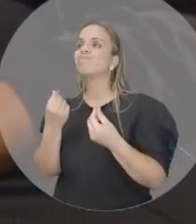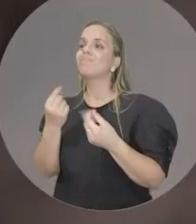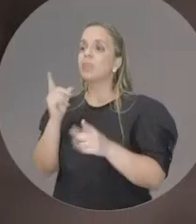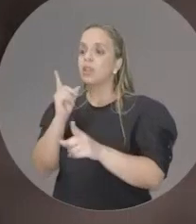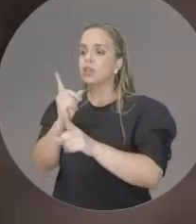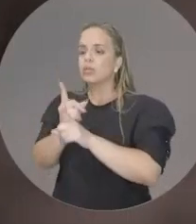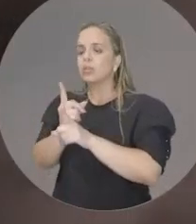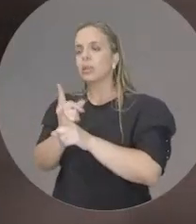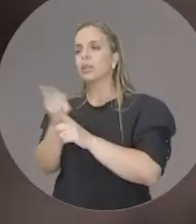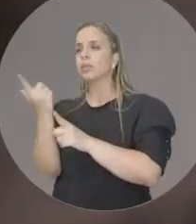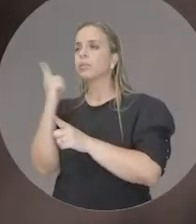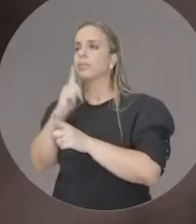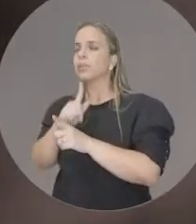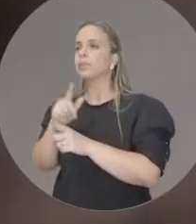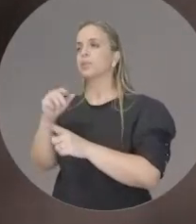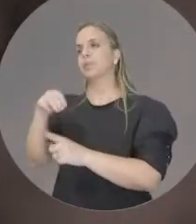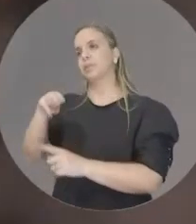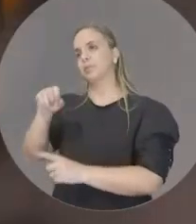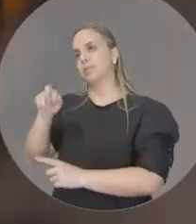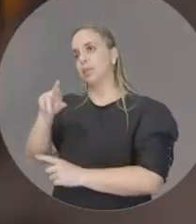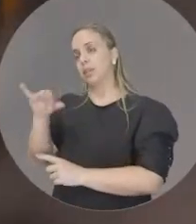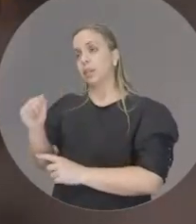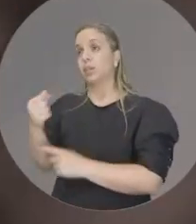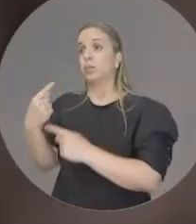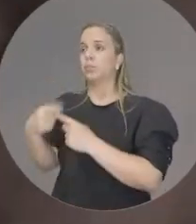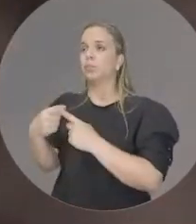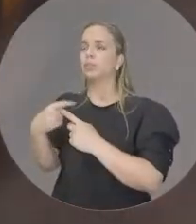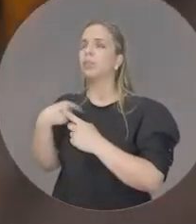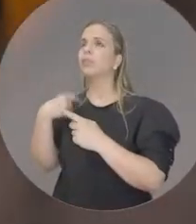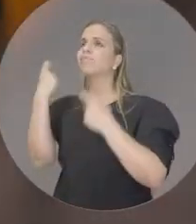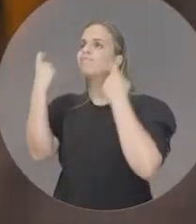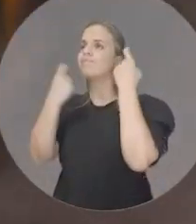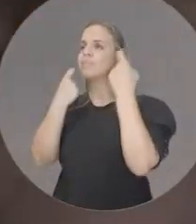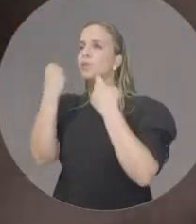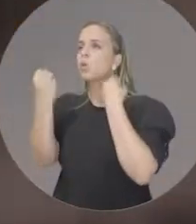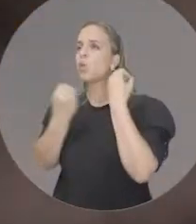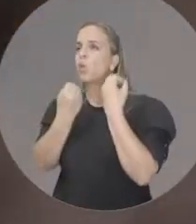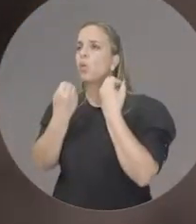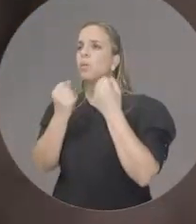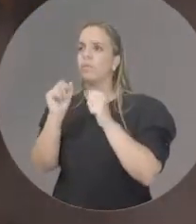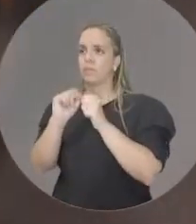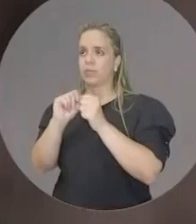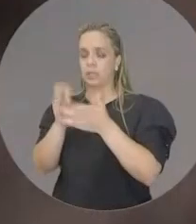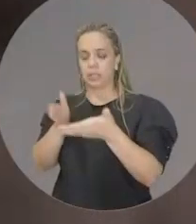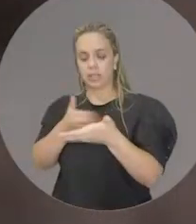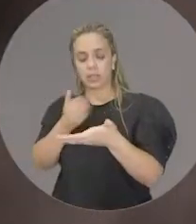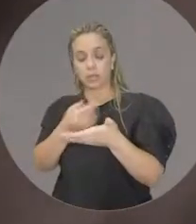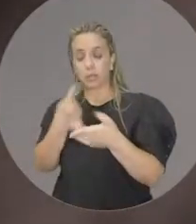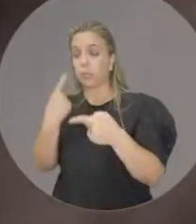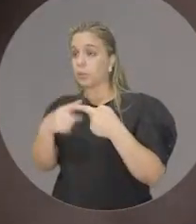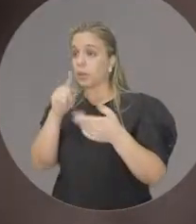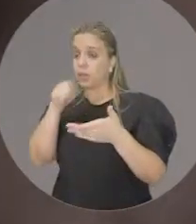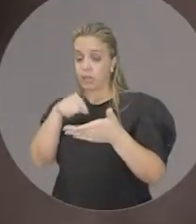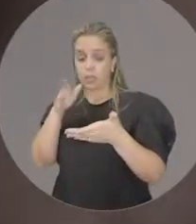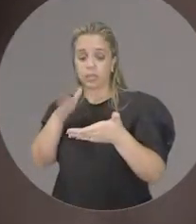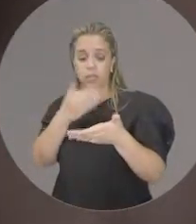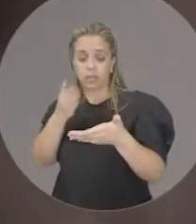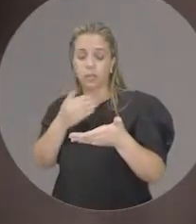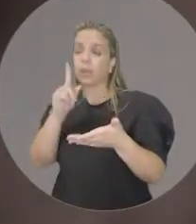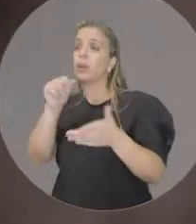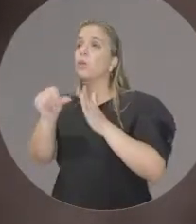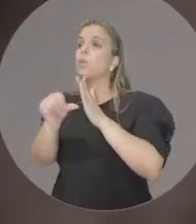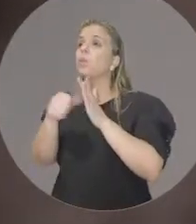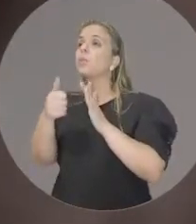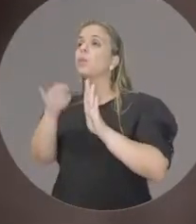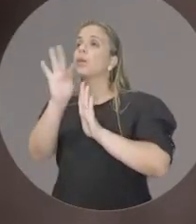que eu encontrei, Maria Clara, porque eu tinha muita preocupação com esse livro, principalmente por ser o primeiro texto